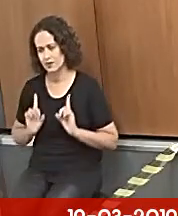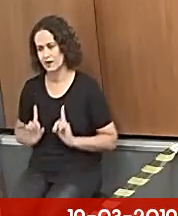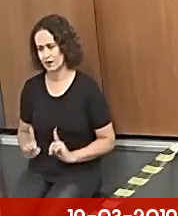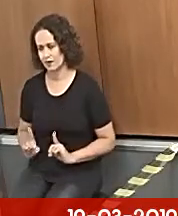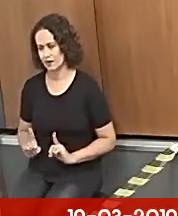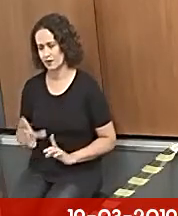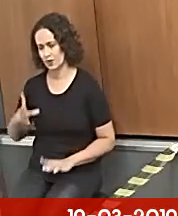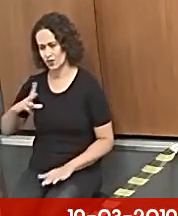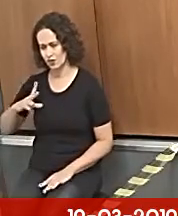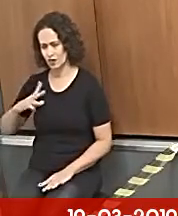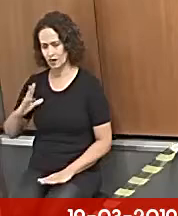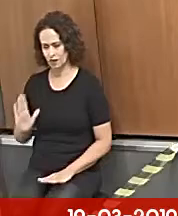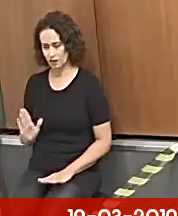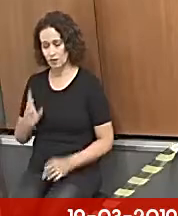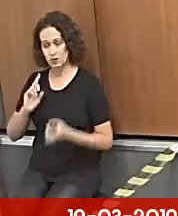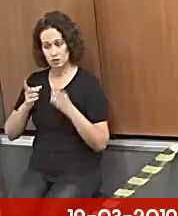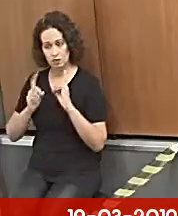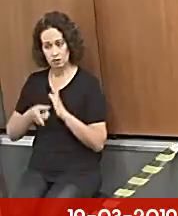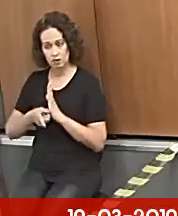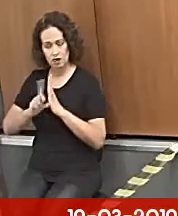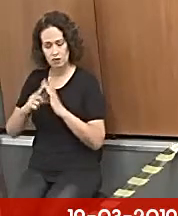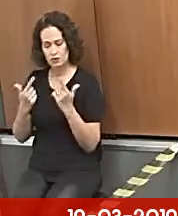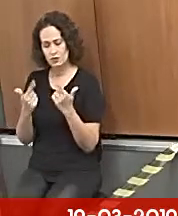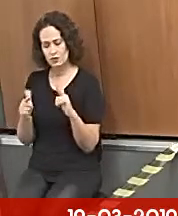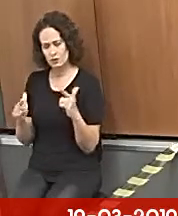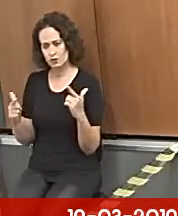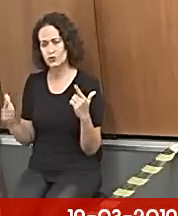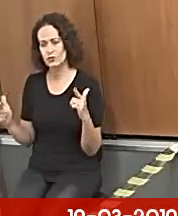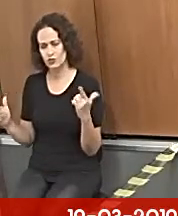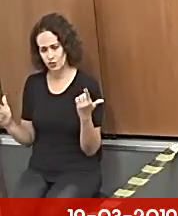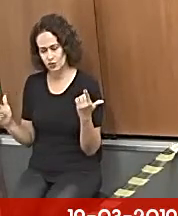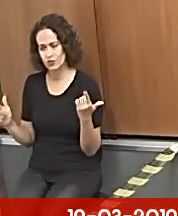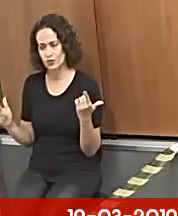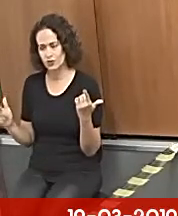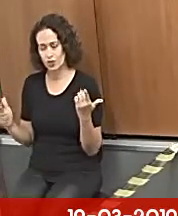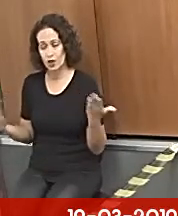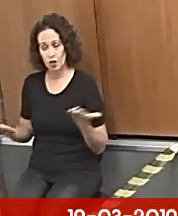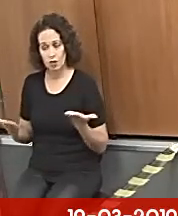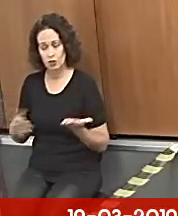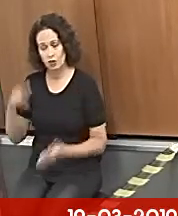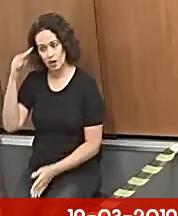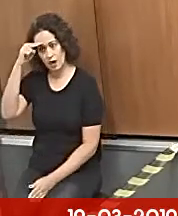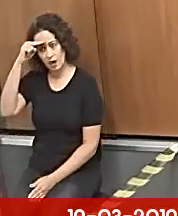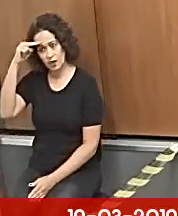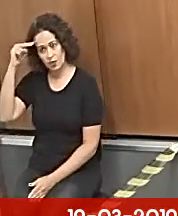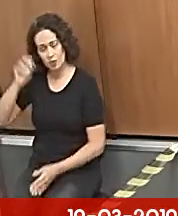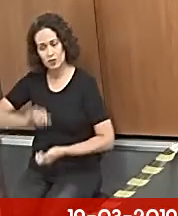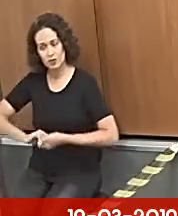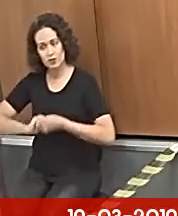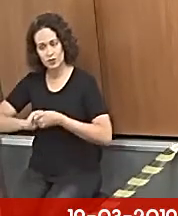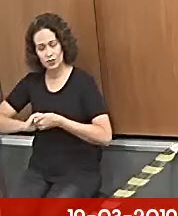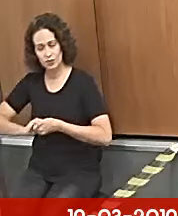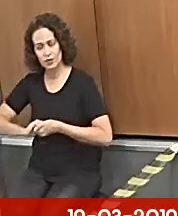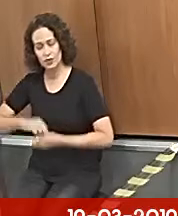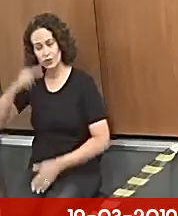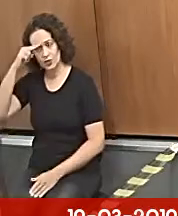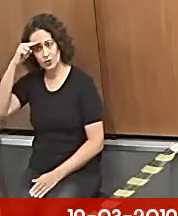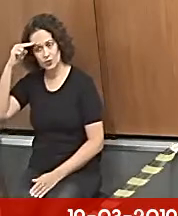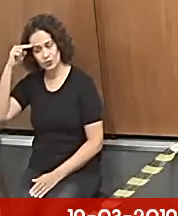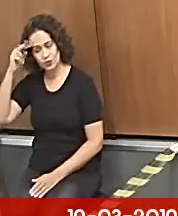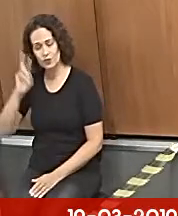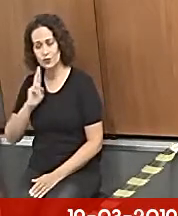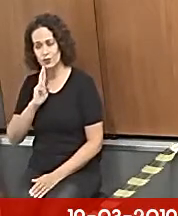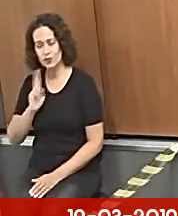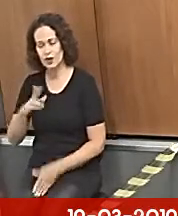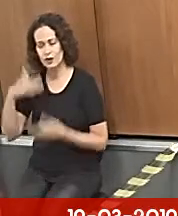tinha os intérpretes do império hoje agora tá aqui a no bê está trabalhando conosco complementando a dupla vai responder aí é